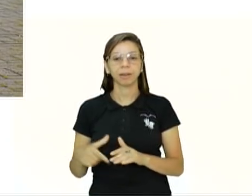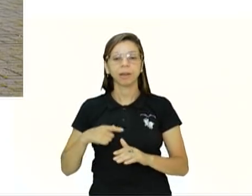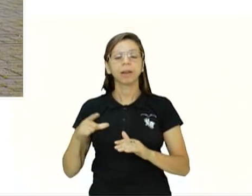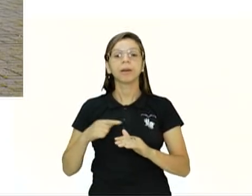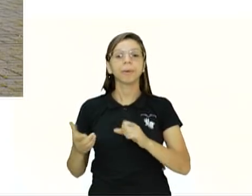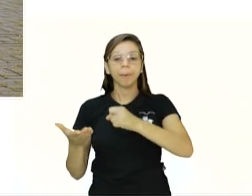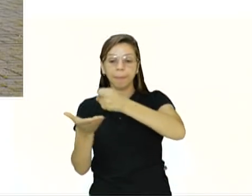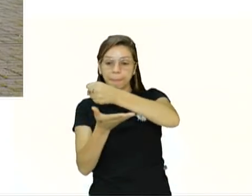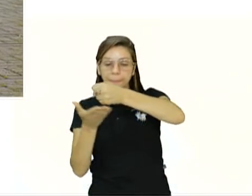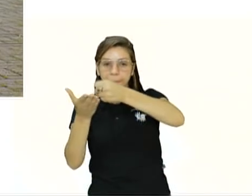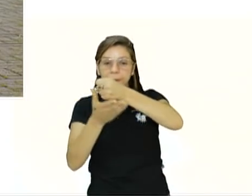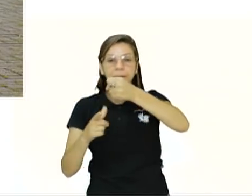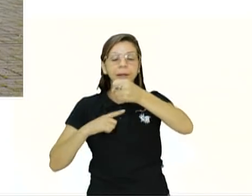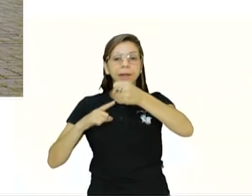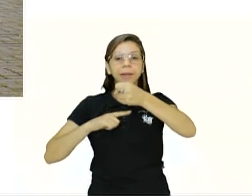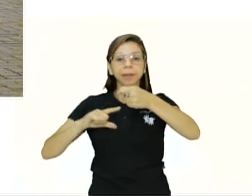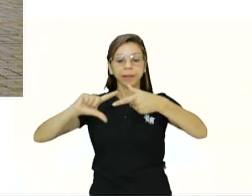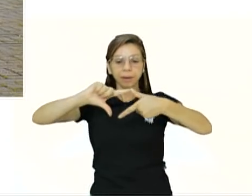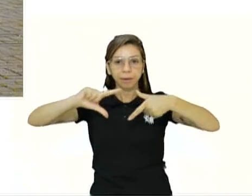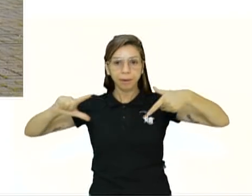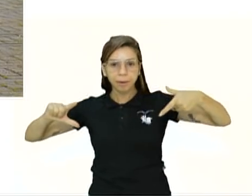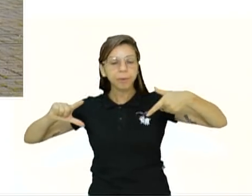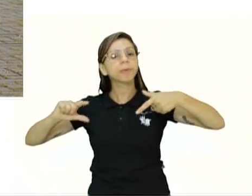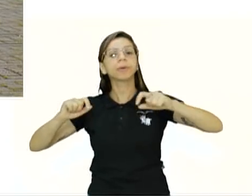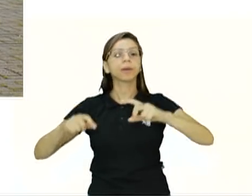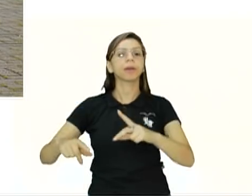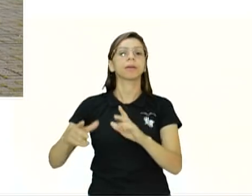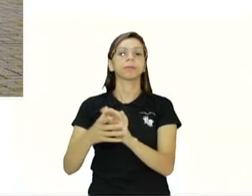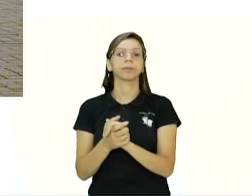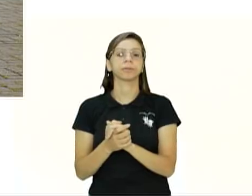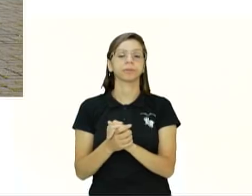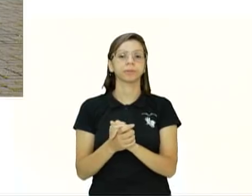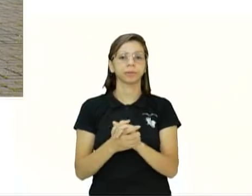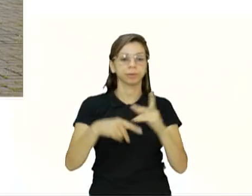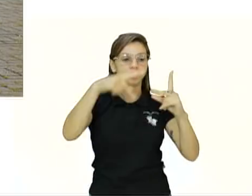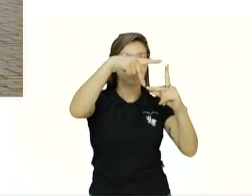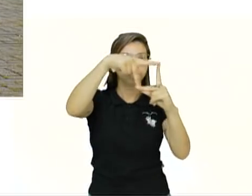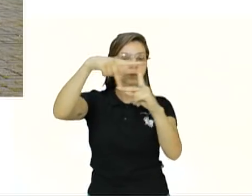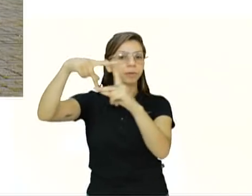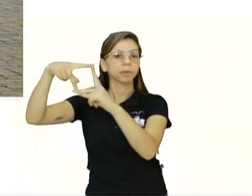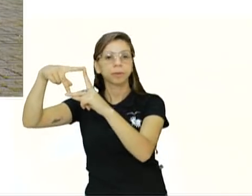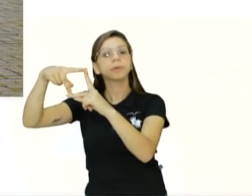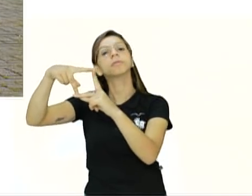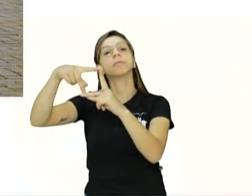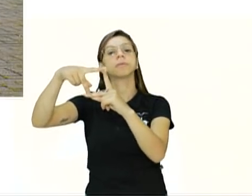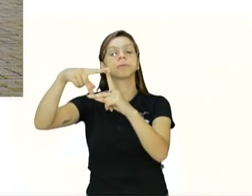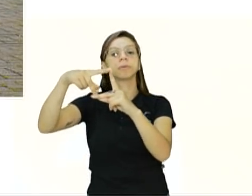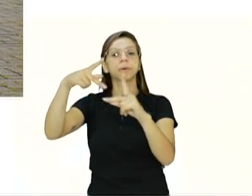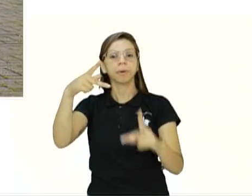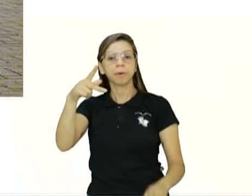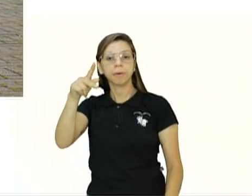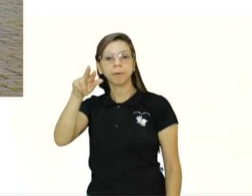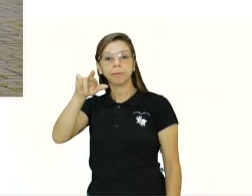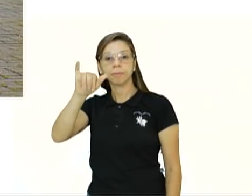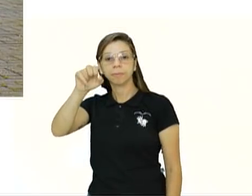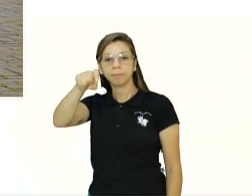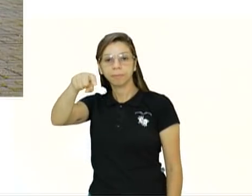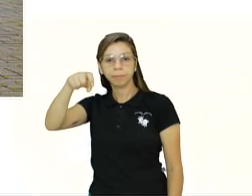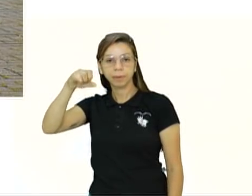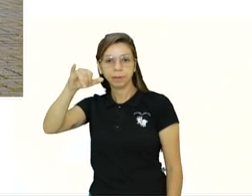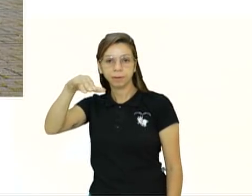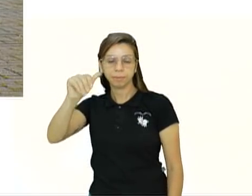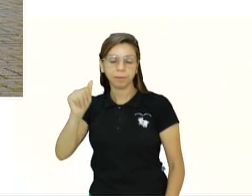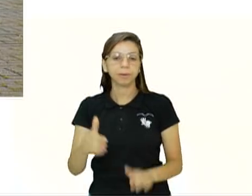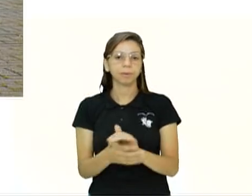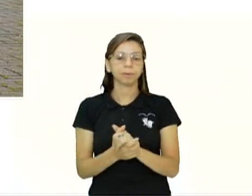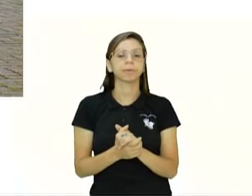percebe um prisma quadrangular. Lembra das propriedades do prisma? São sólidos geométricos, são